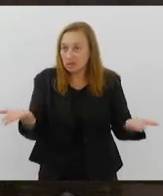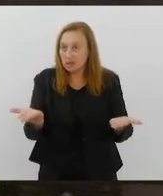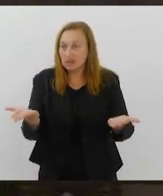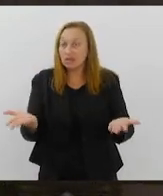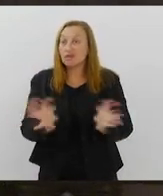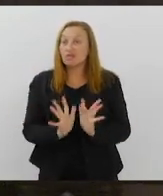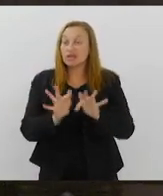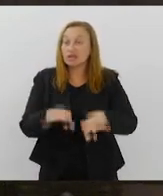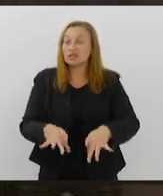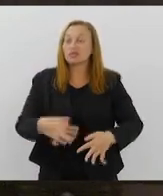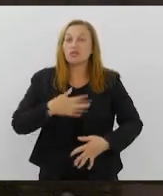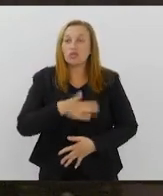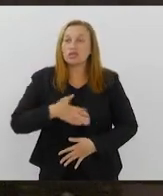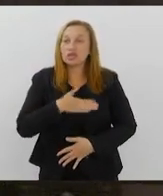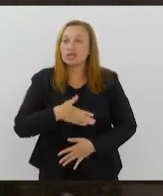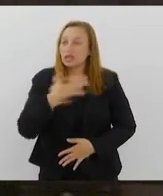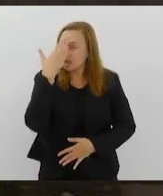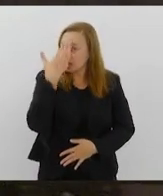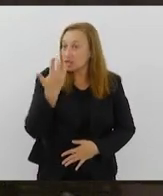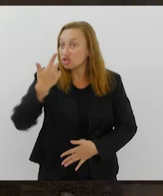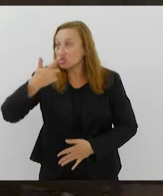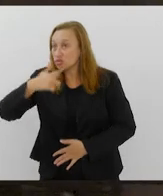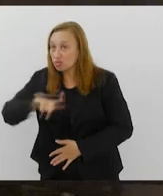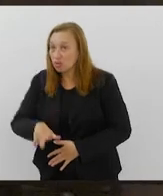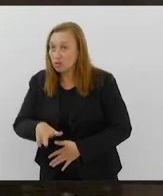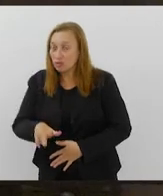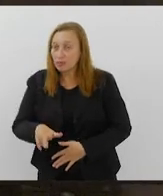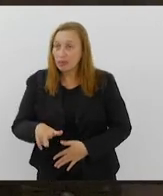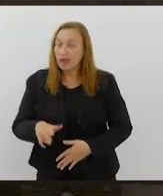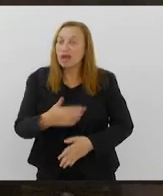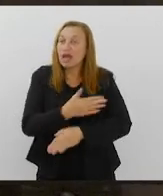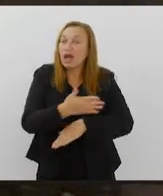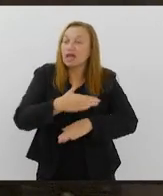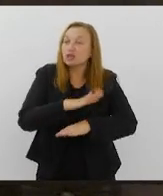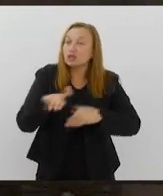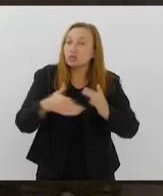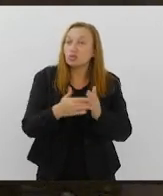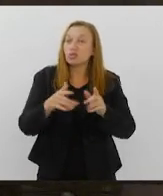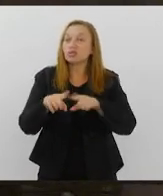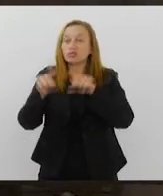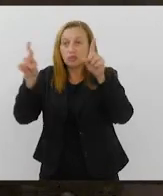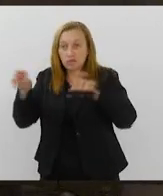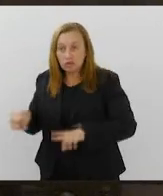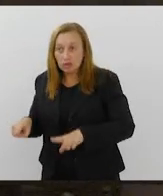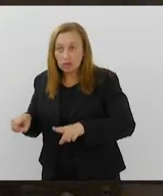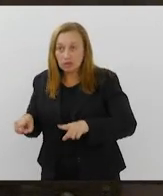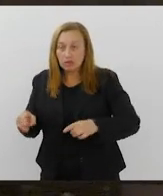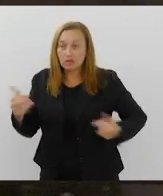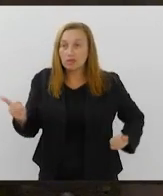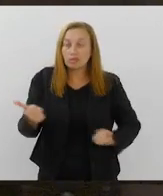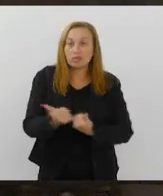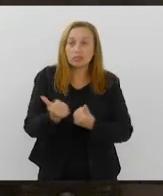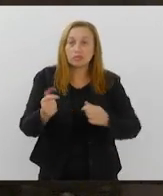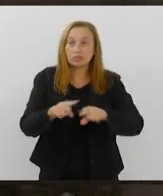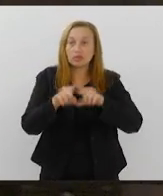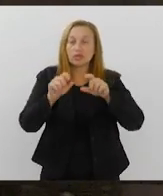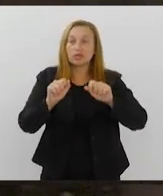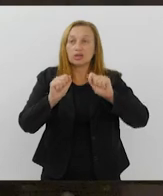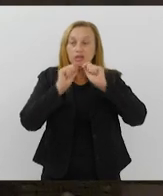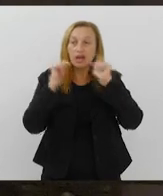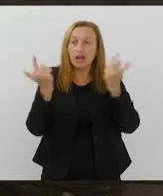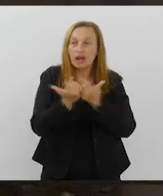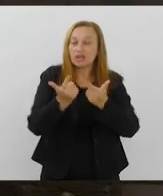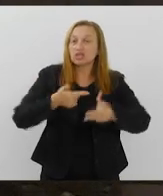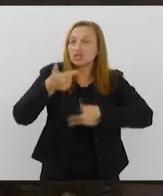Finalizando, gostaria de agradecer mais uma vez a todos os funcionários, os colaboradores da Assembleia Legislativa que trabalharam